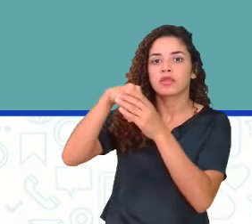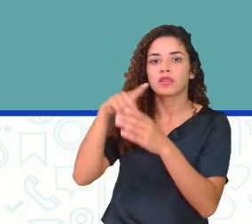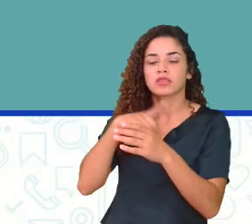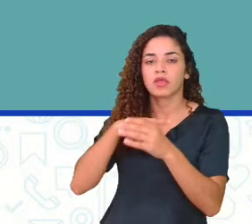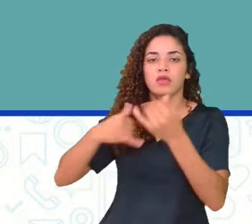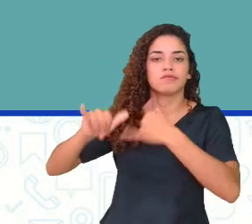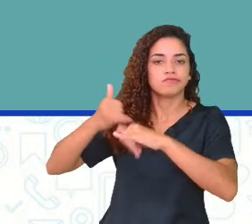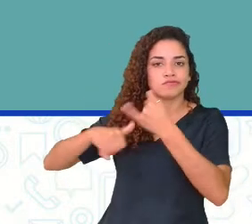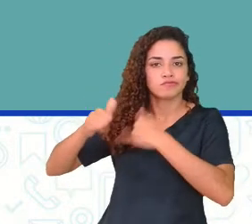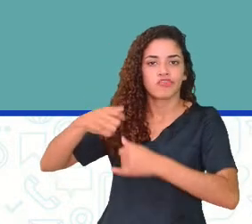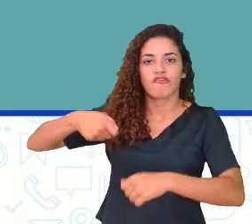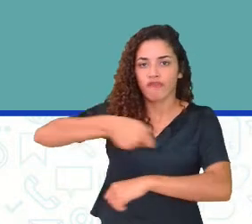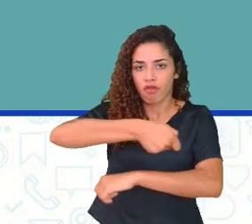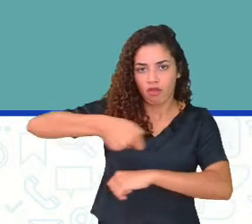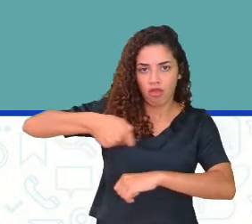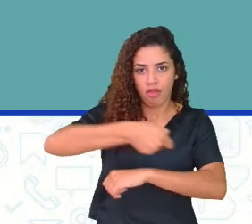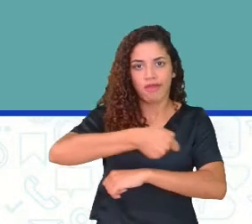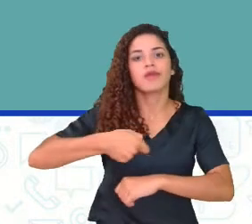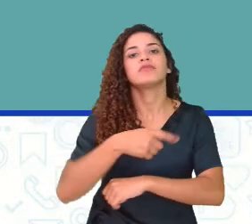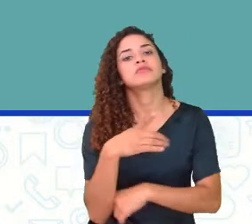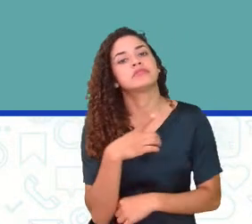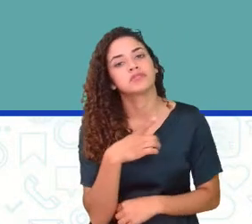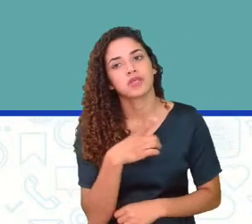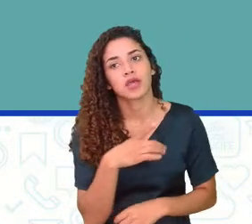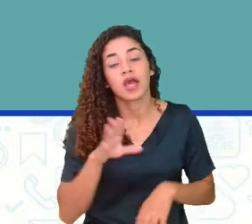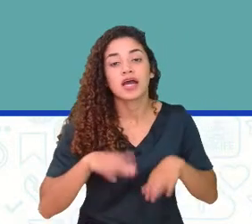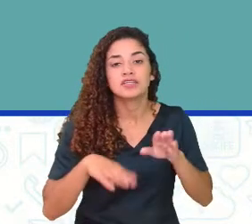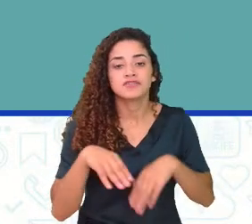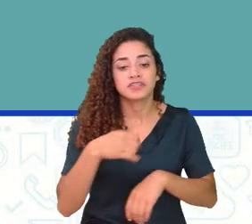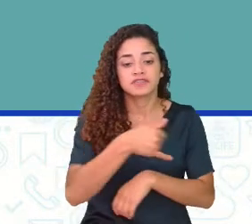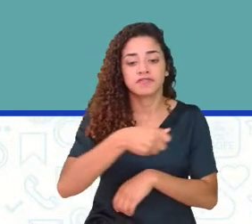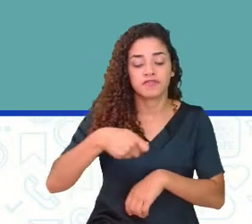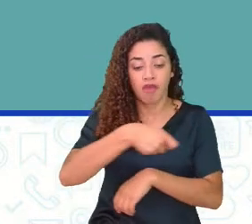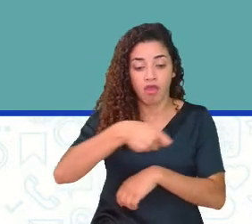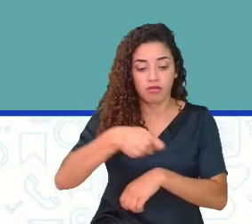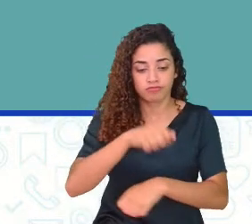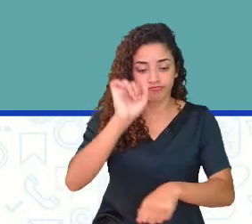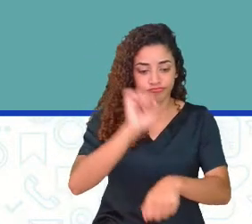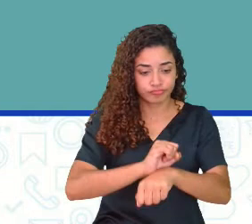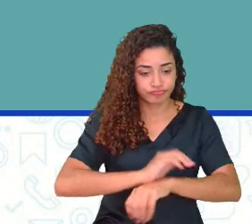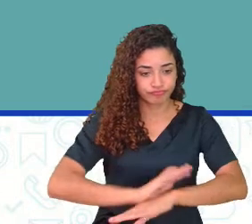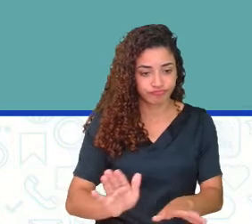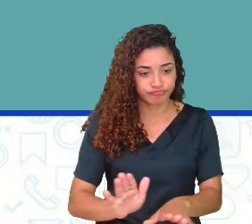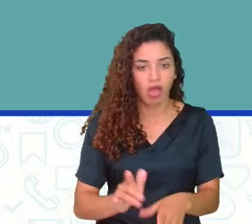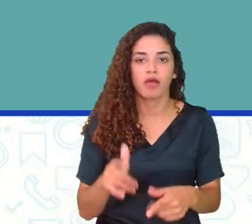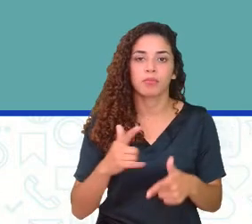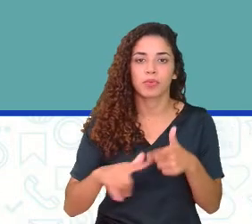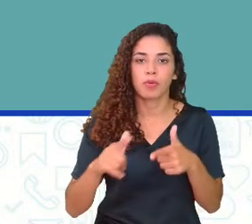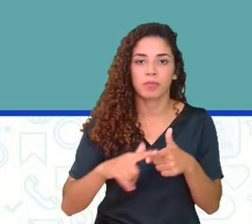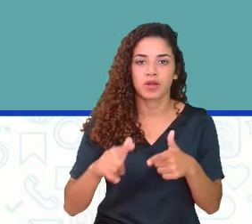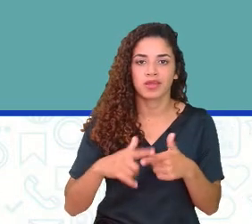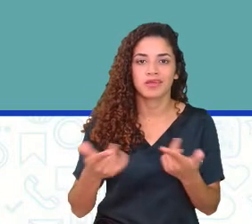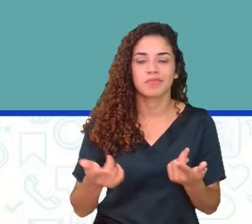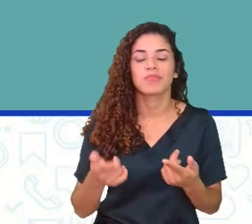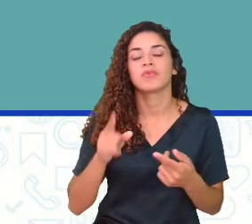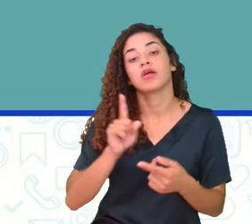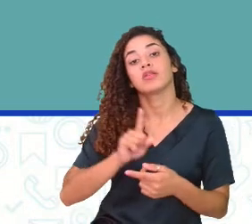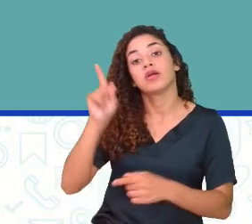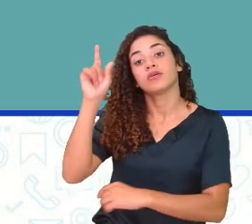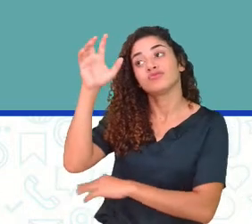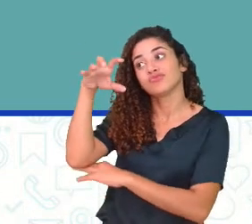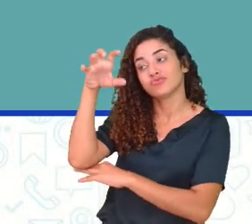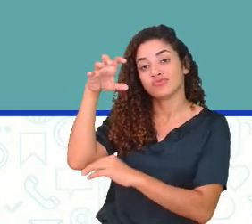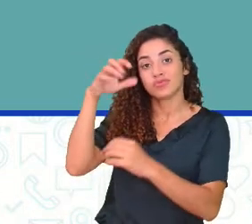elétrico, eles têm a resistência. Então, às vezes, o ferro para de funcionar, é a resistência elétrica. O chuveiro para de